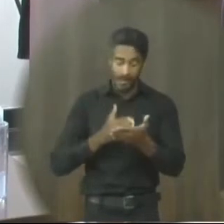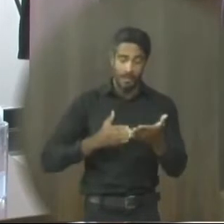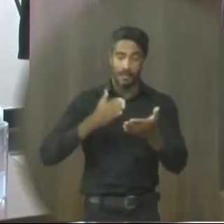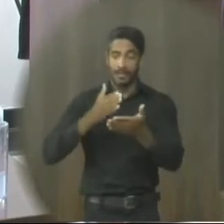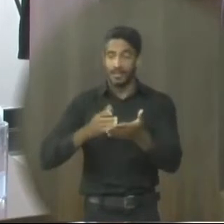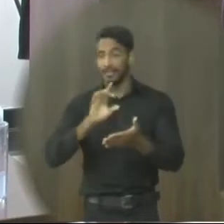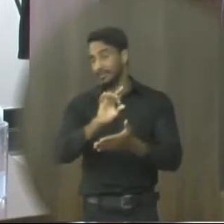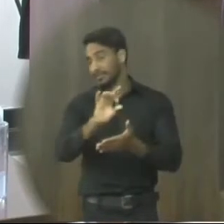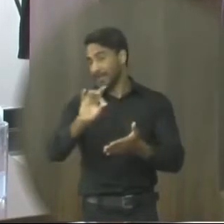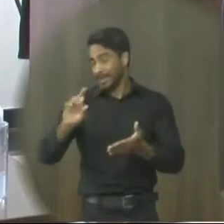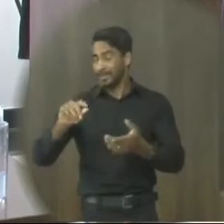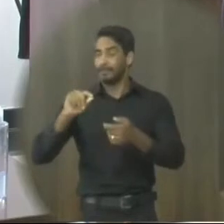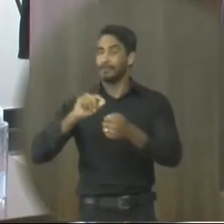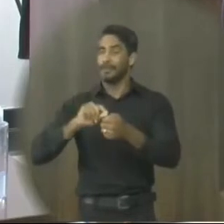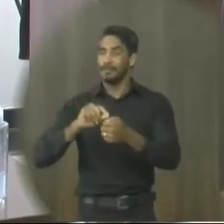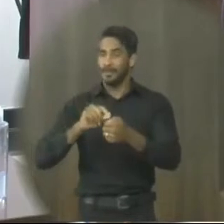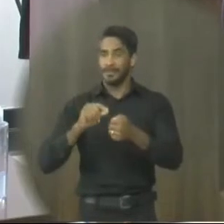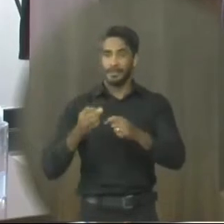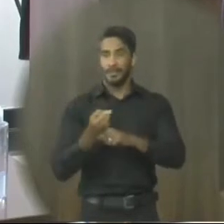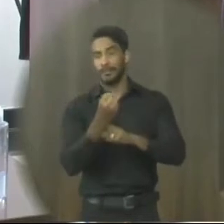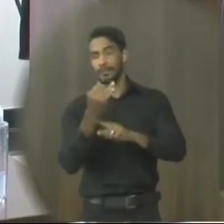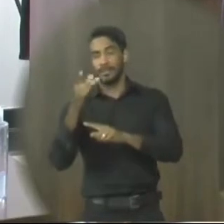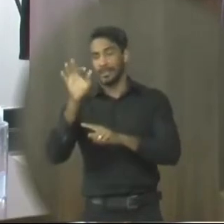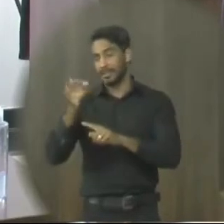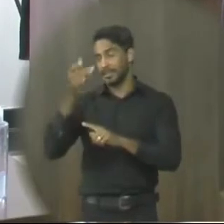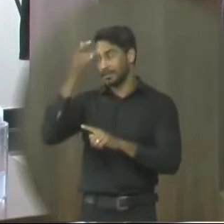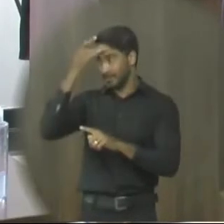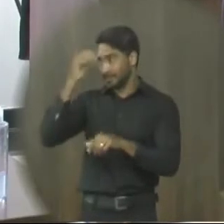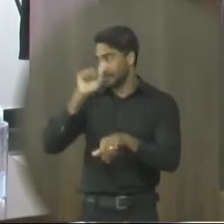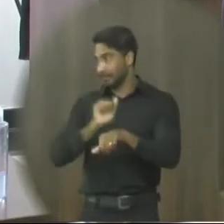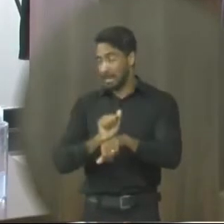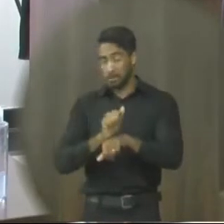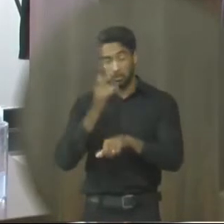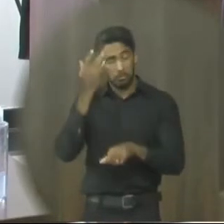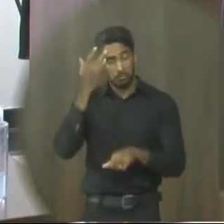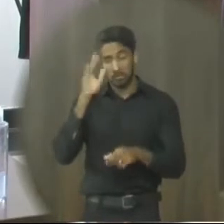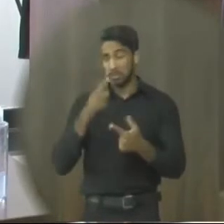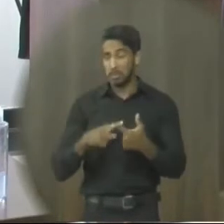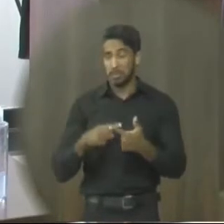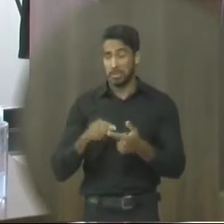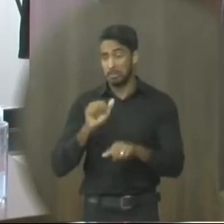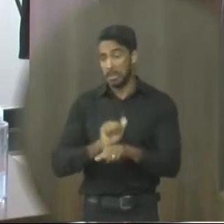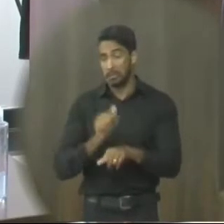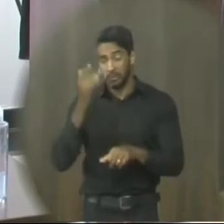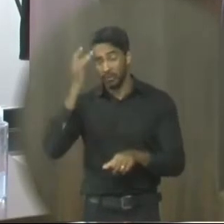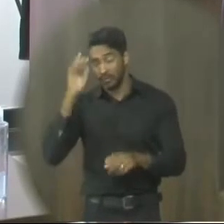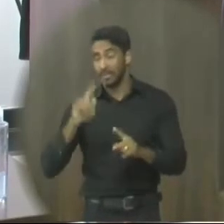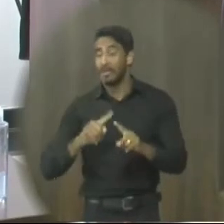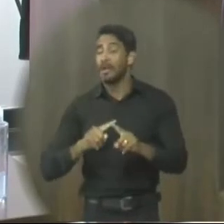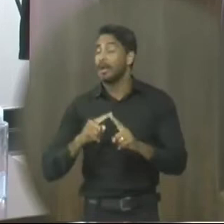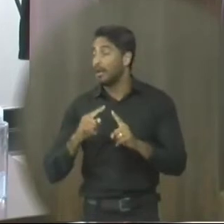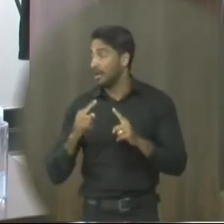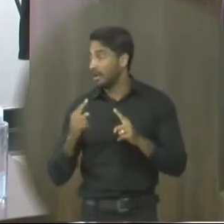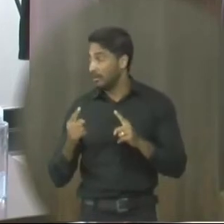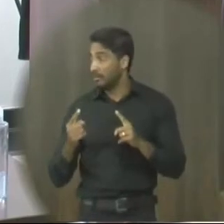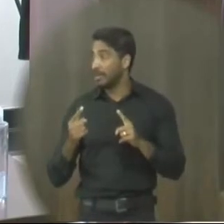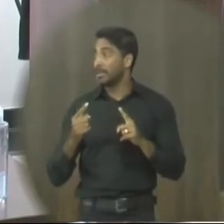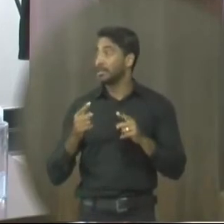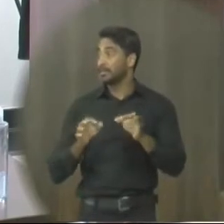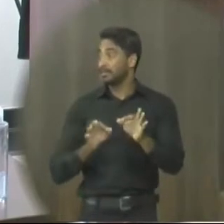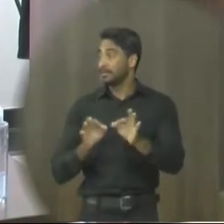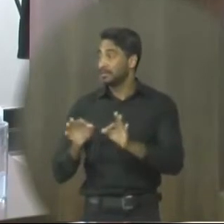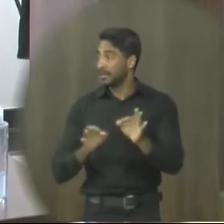e faria o levantamento de tudo. Então, parou, não sei por que parou, né? Mas já estava encaminhado isso aí.